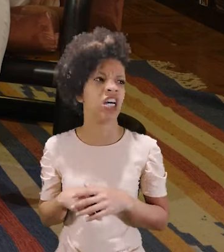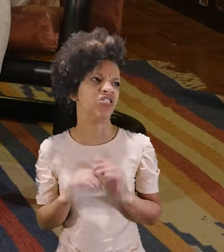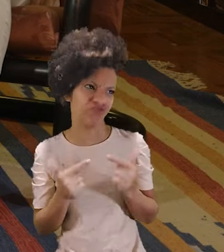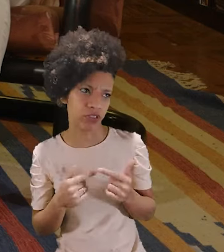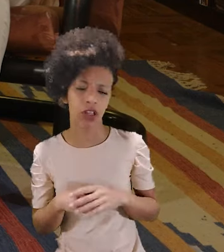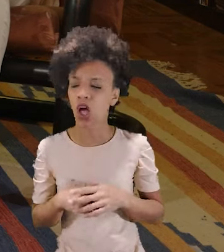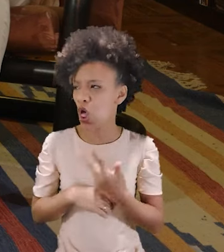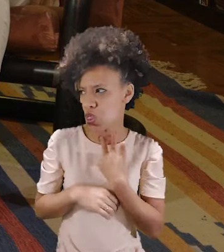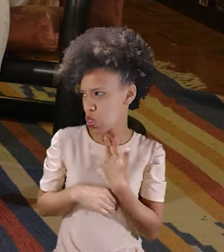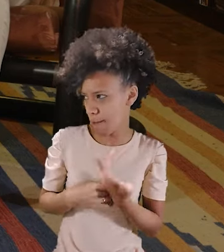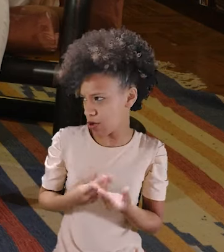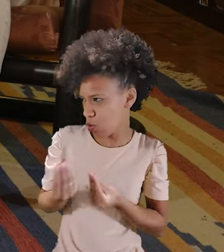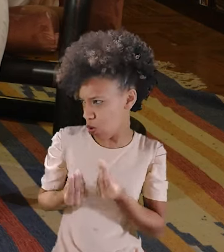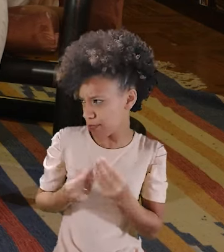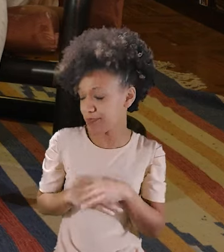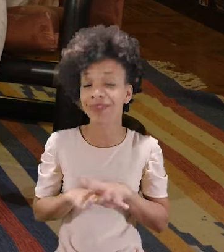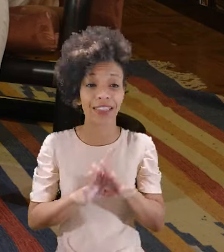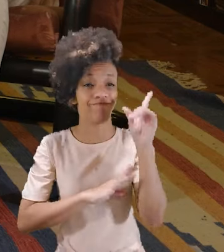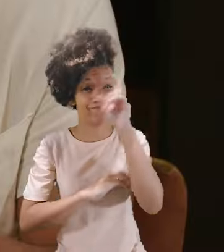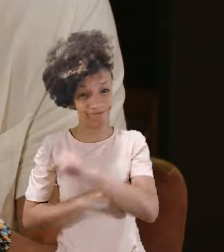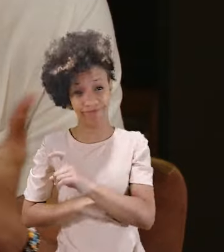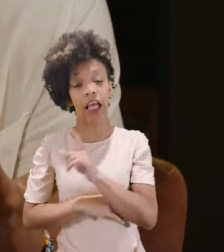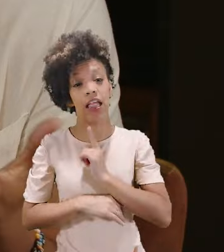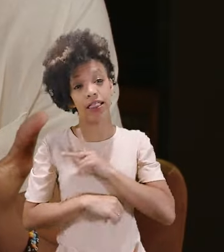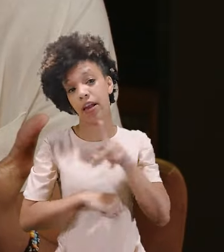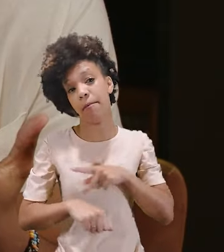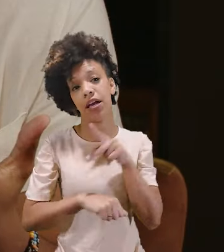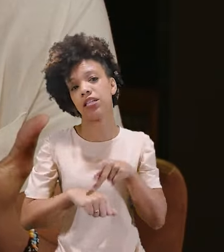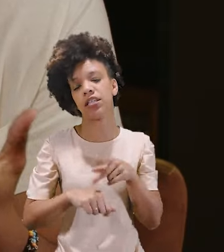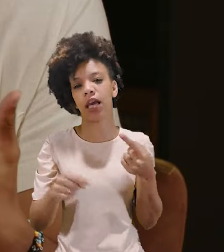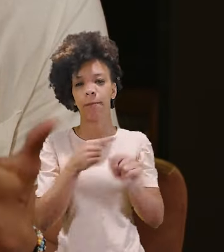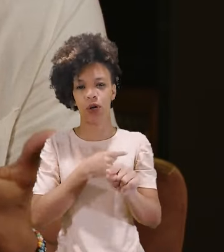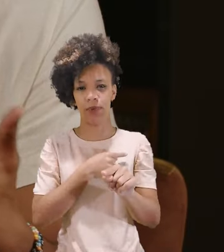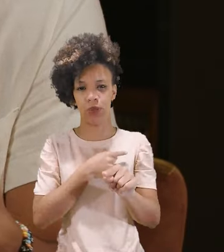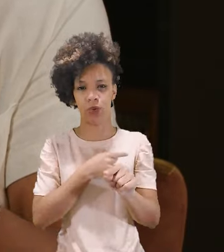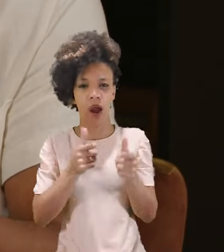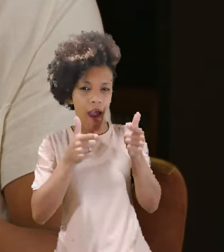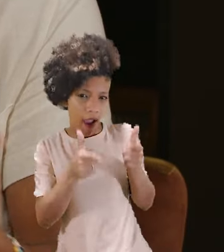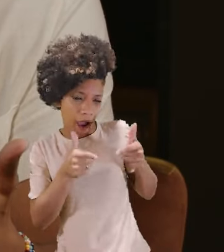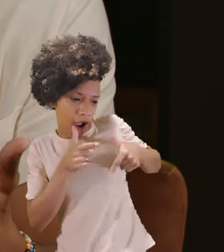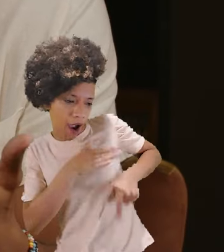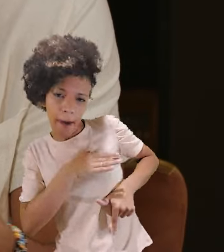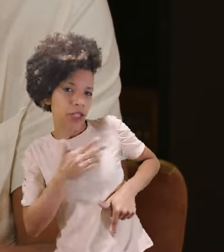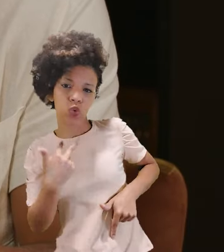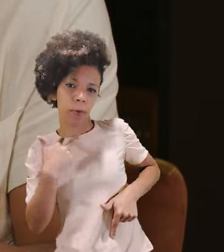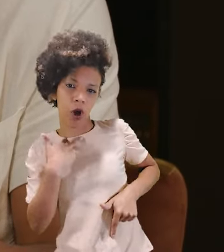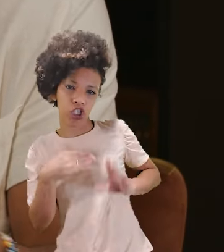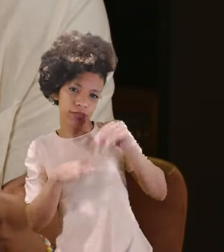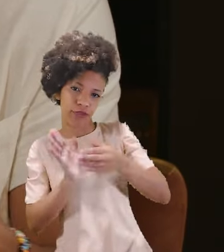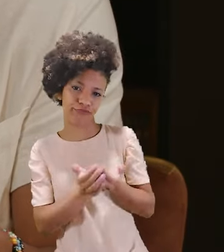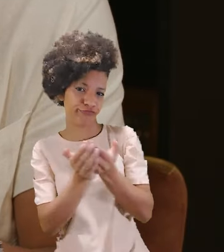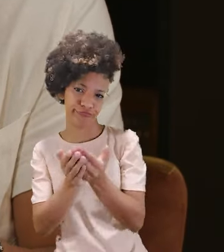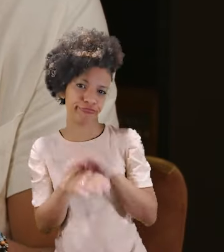tão é muito muito faltam e não pode ficar então Pois é isso é complicado tem países que são tem inscrição para naves que tem ar me entendeu